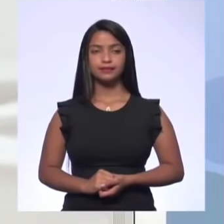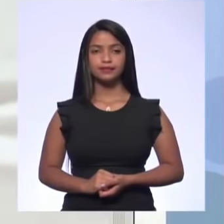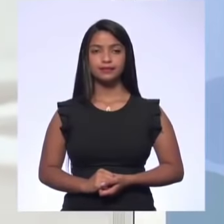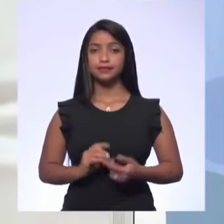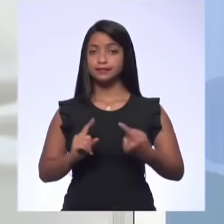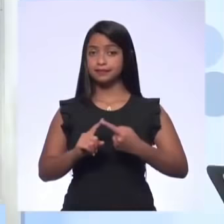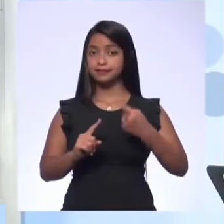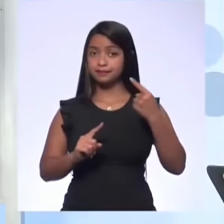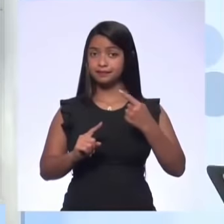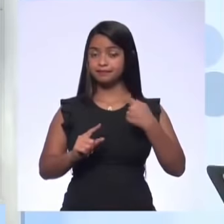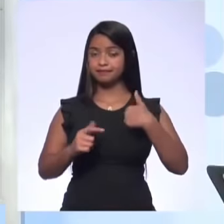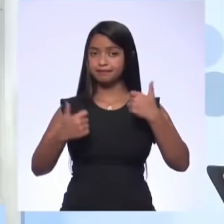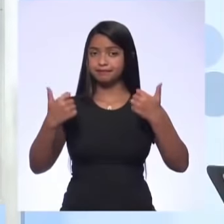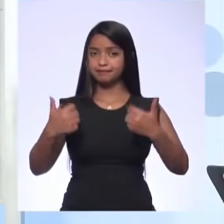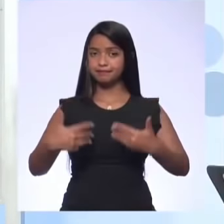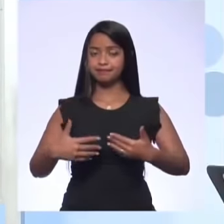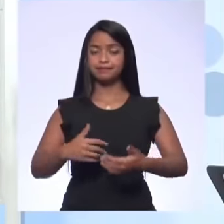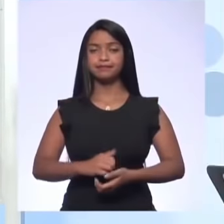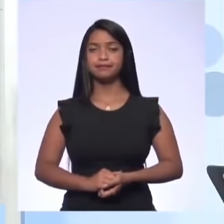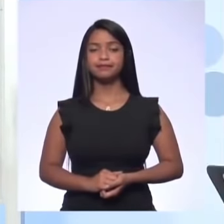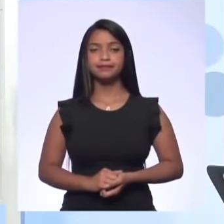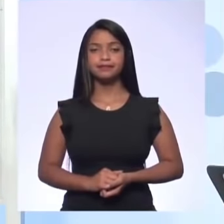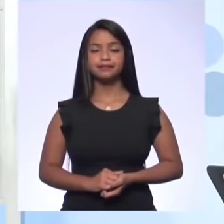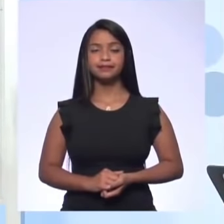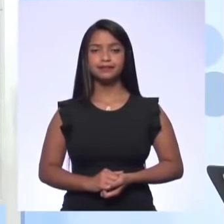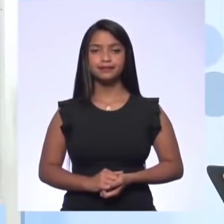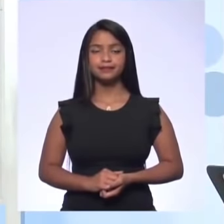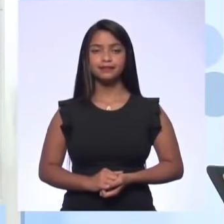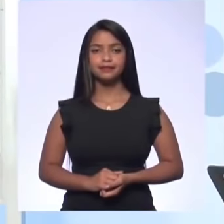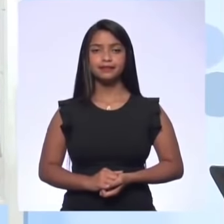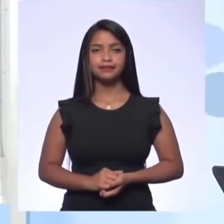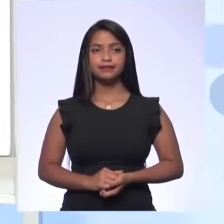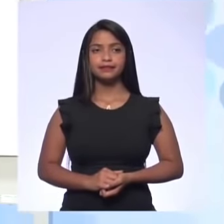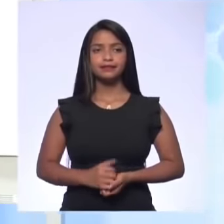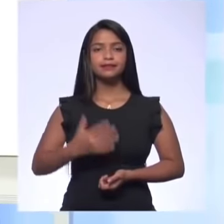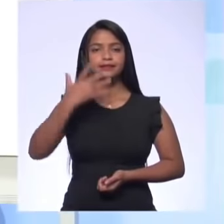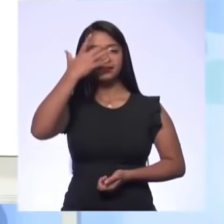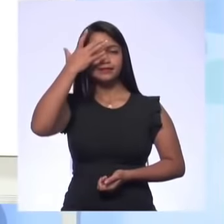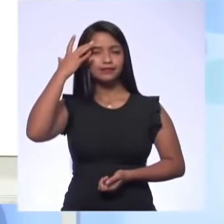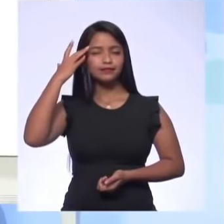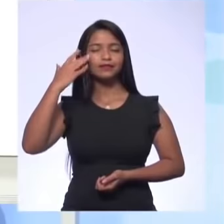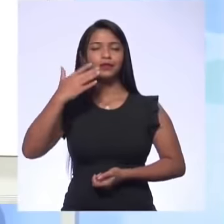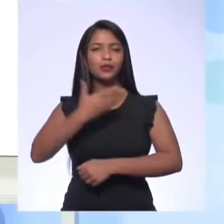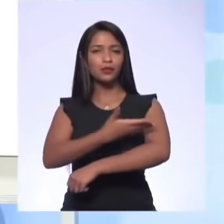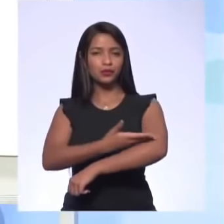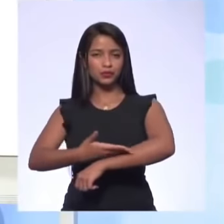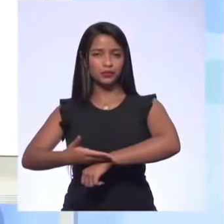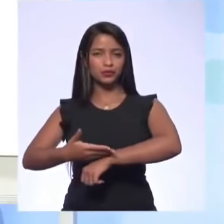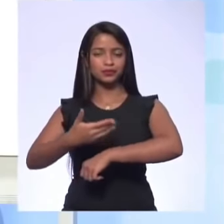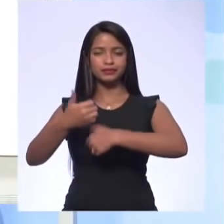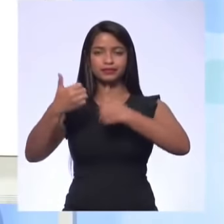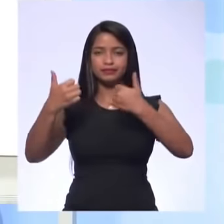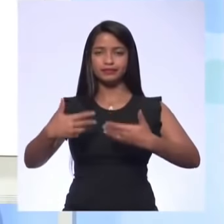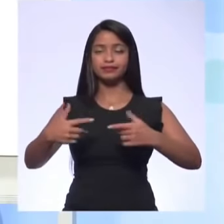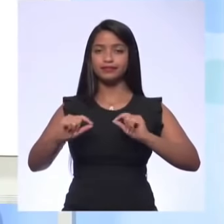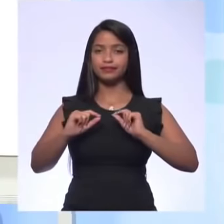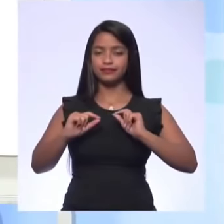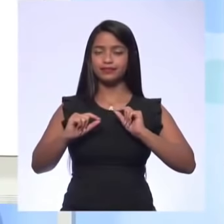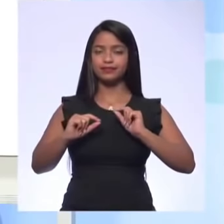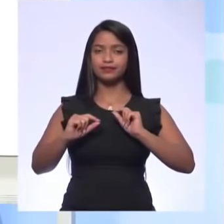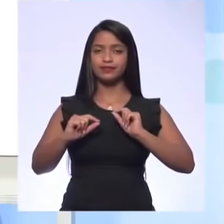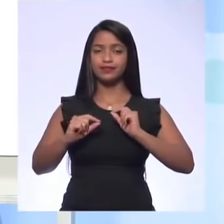Primeiro, nós vamos cair naquele nosso... O pessoal fala no nosso inimigo. Eu não acho errado